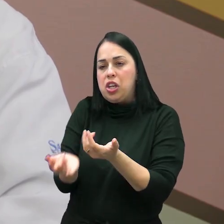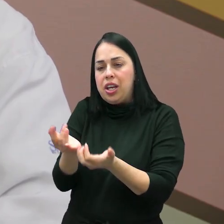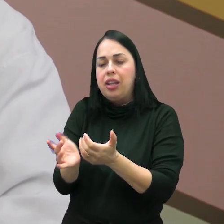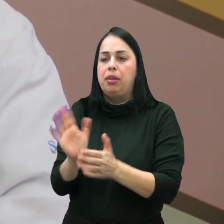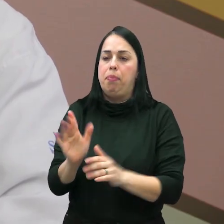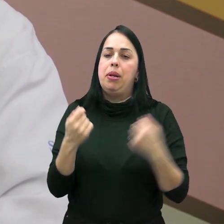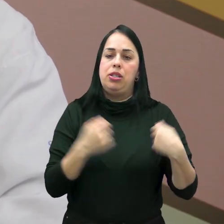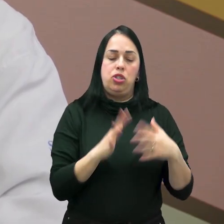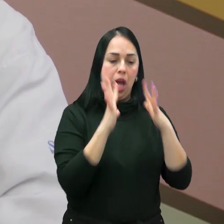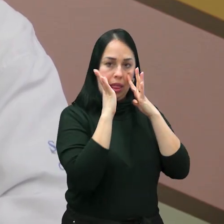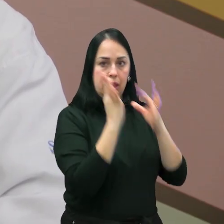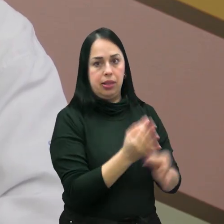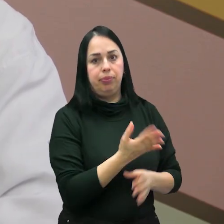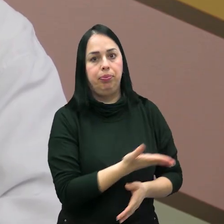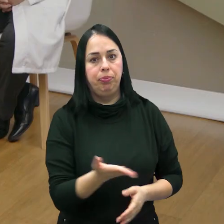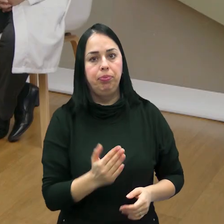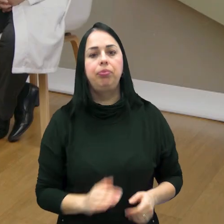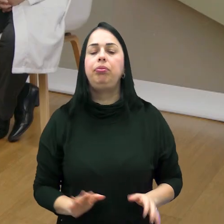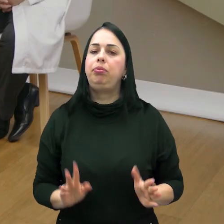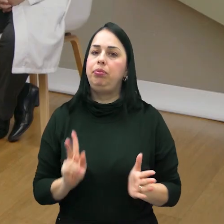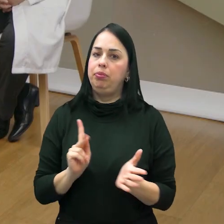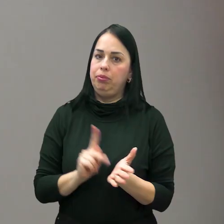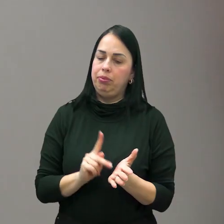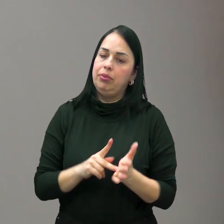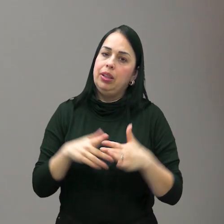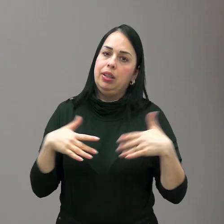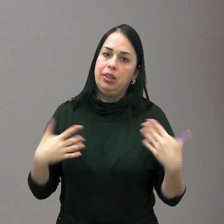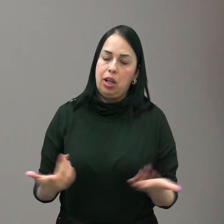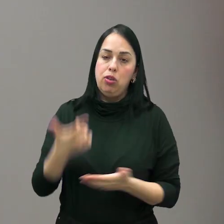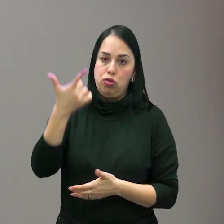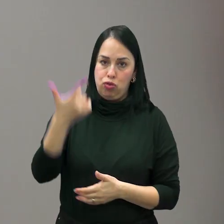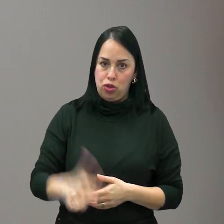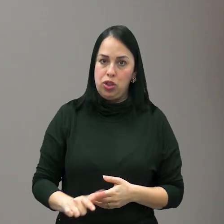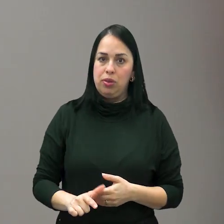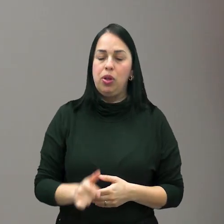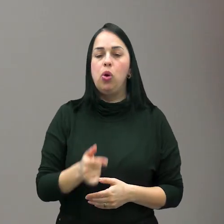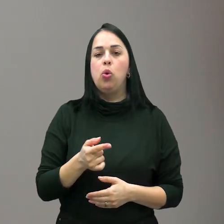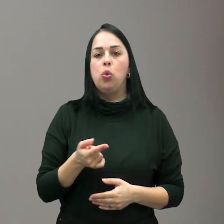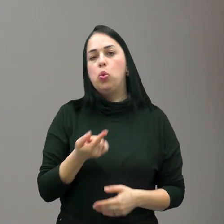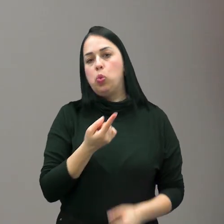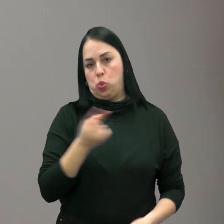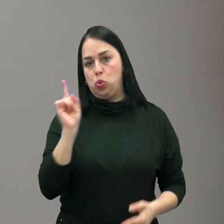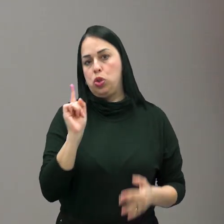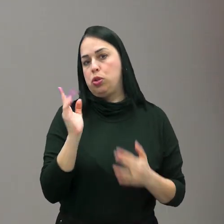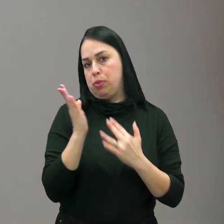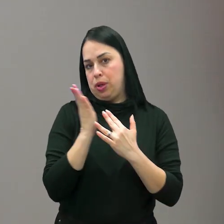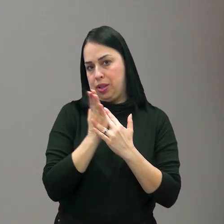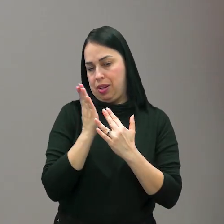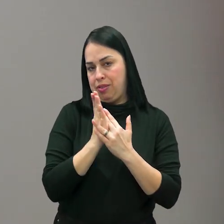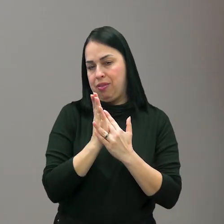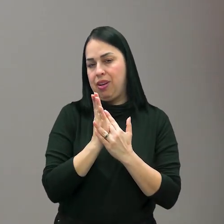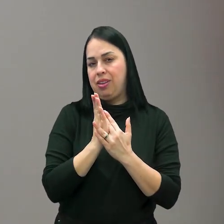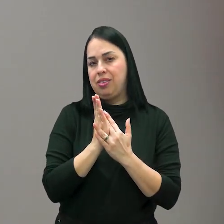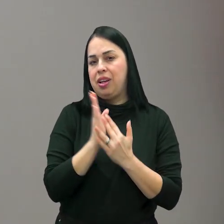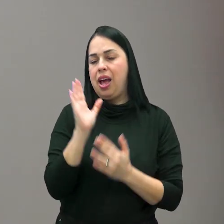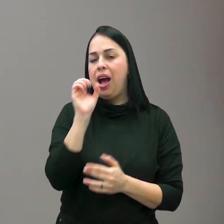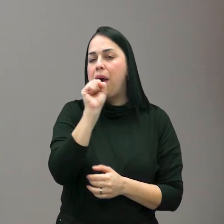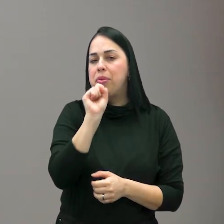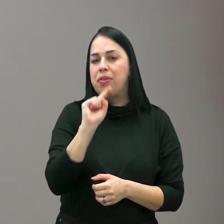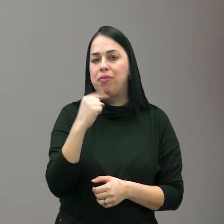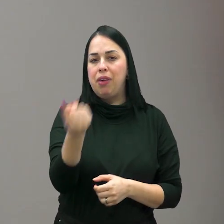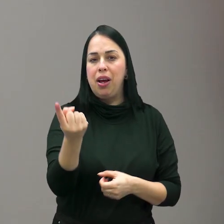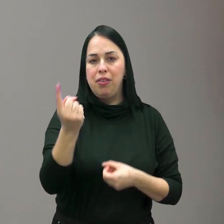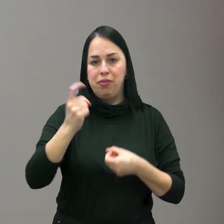cuidado redobrado mesmo. É isso, pessoal. Bom, vamos para a nossa última pausa de hoje, mas